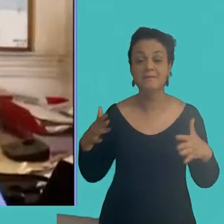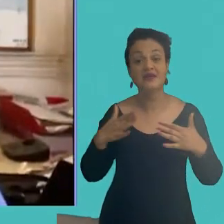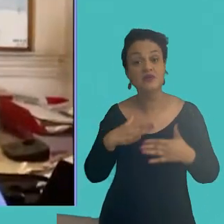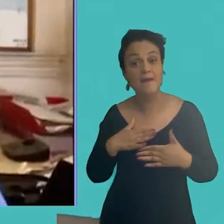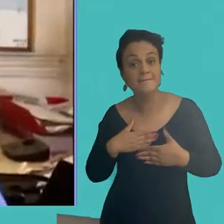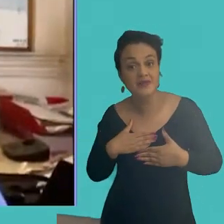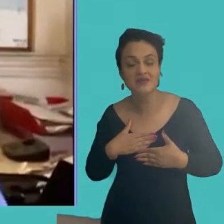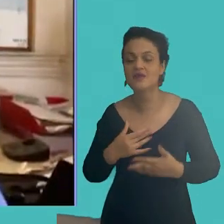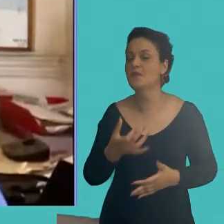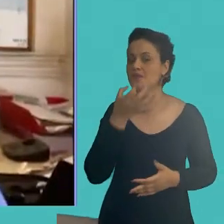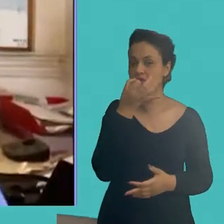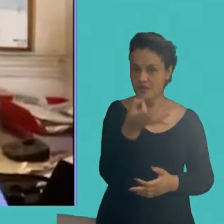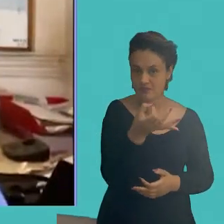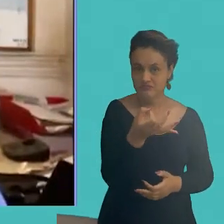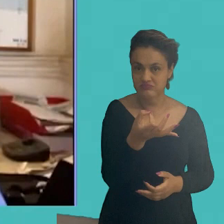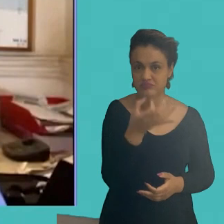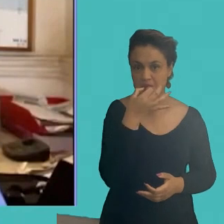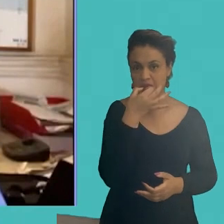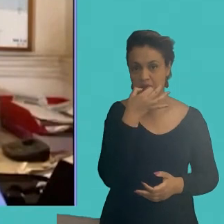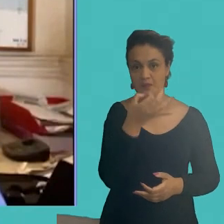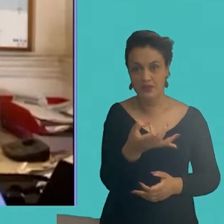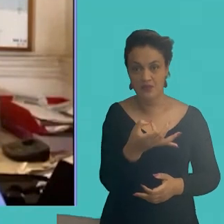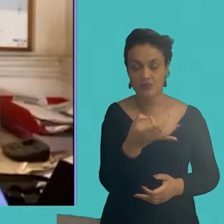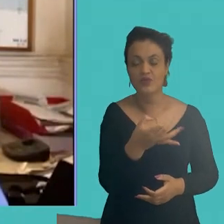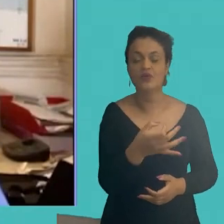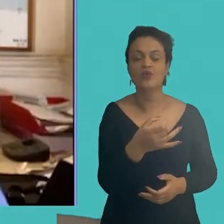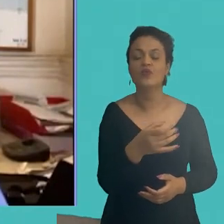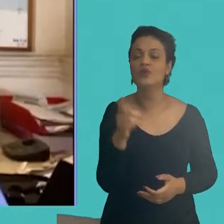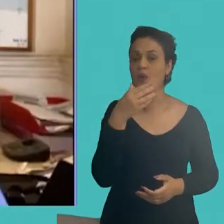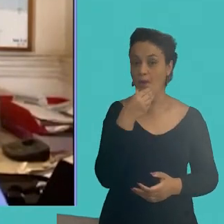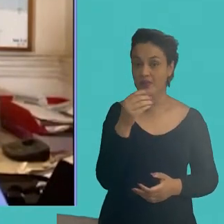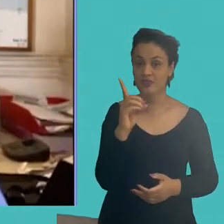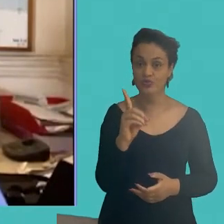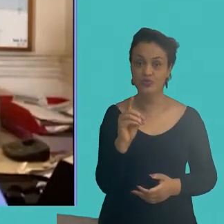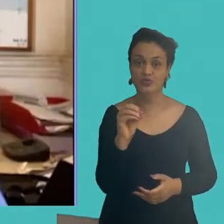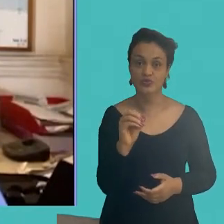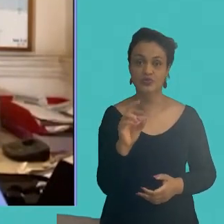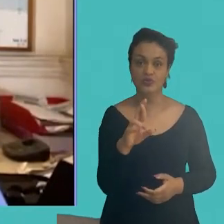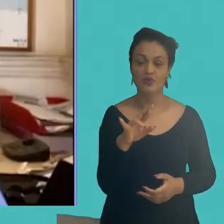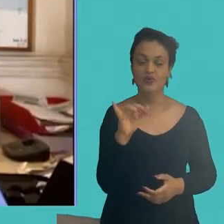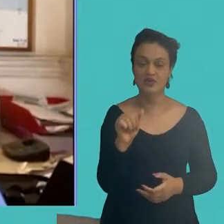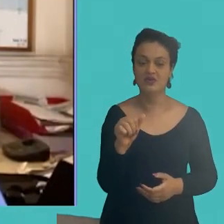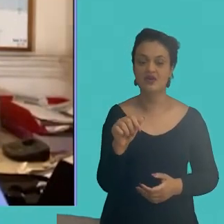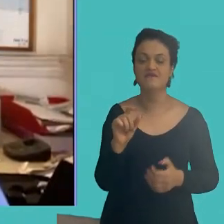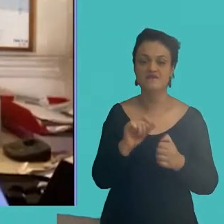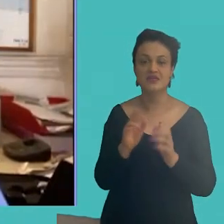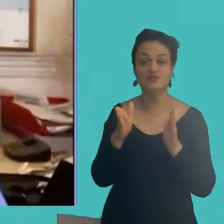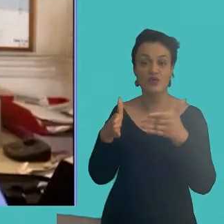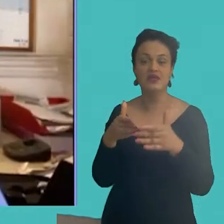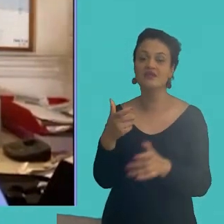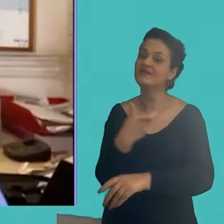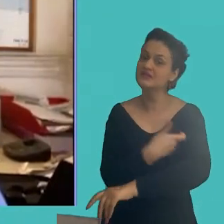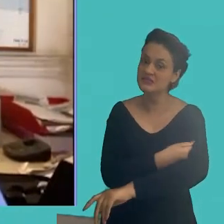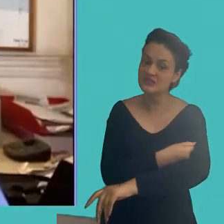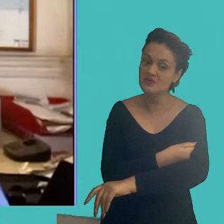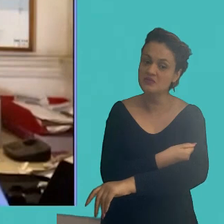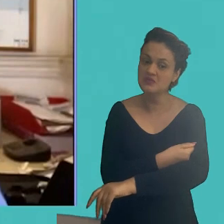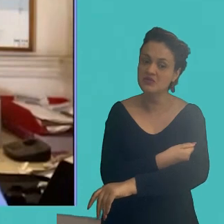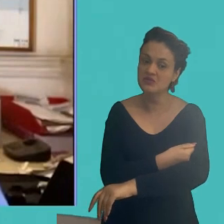realidade, de fato, o que o João Dória fez em prol da vacinação, eu colocaria o